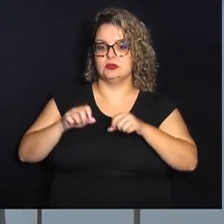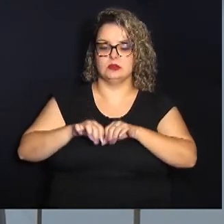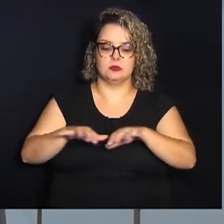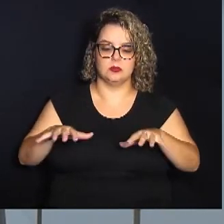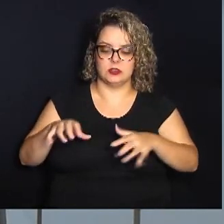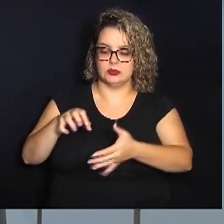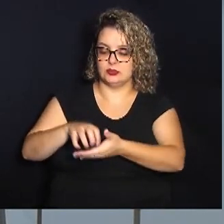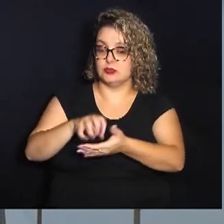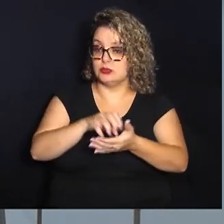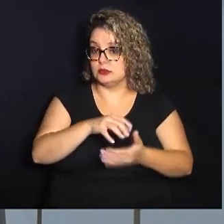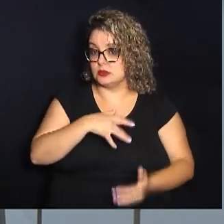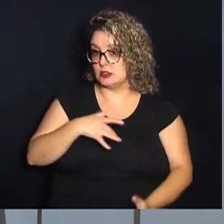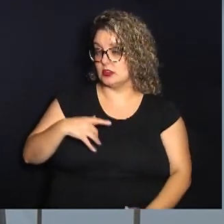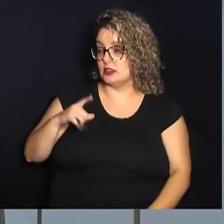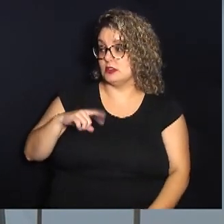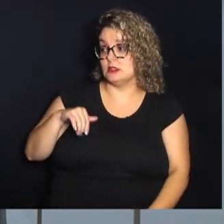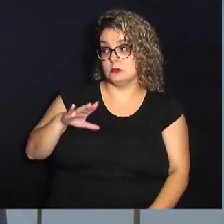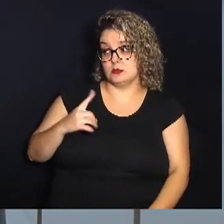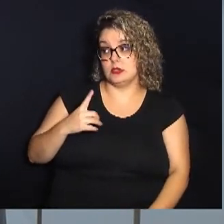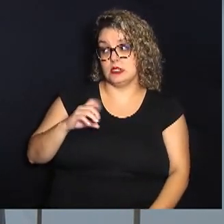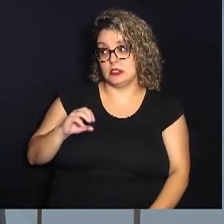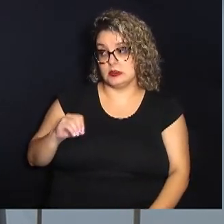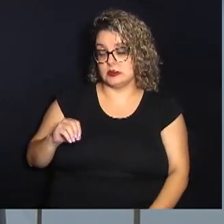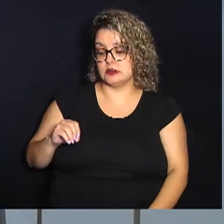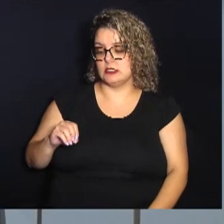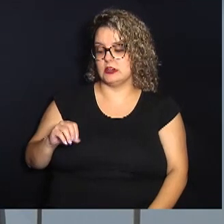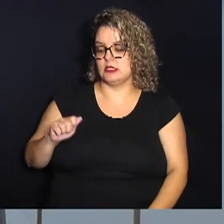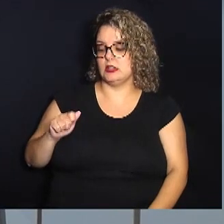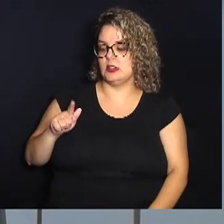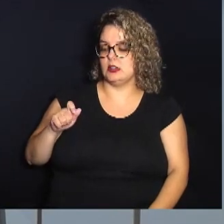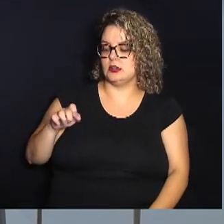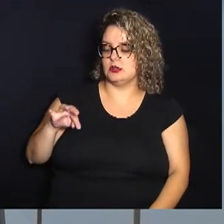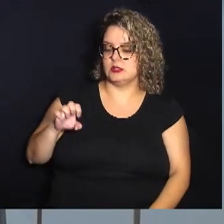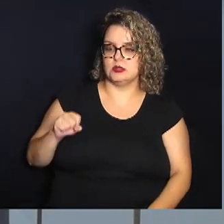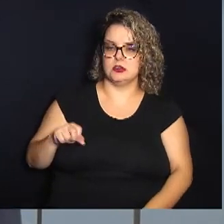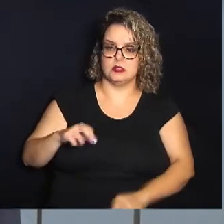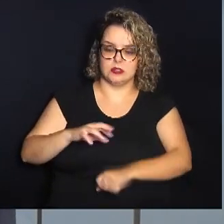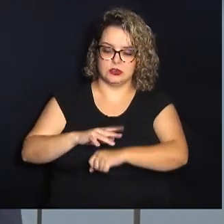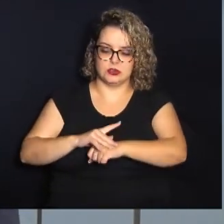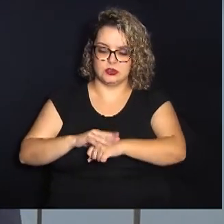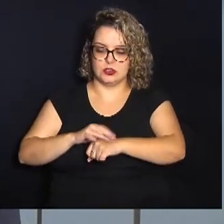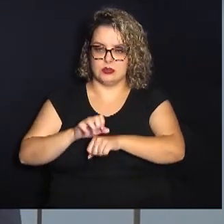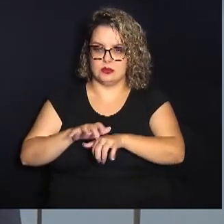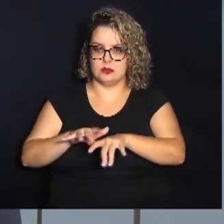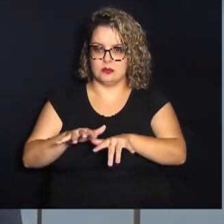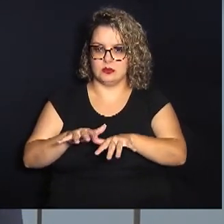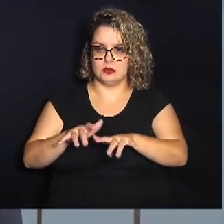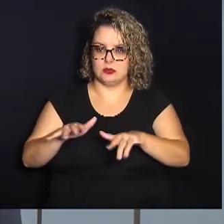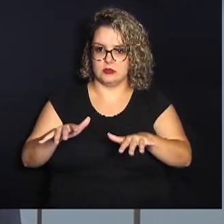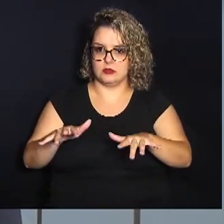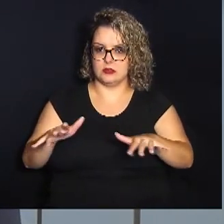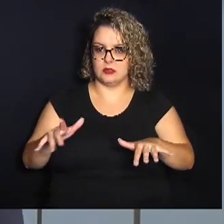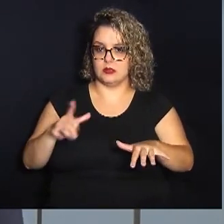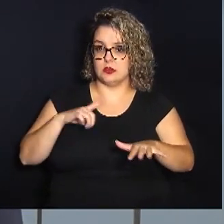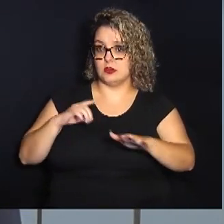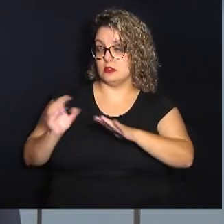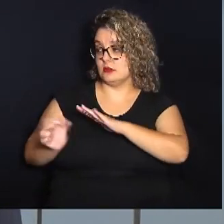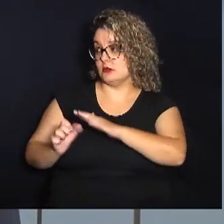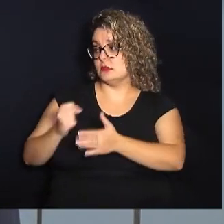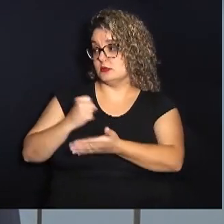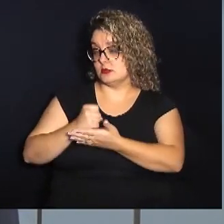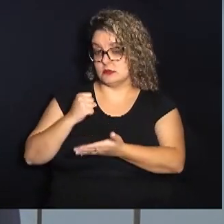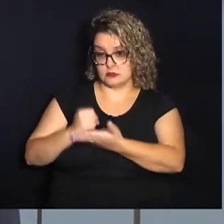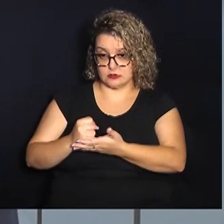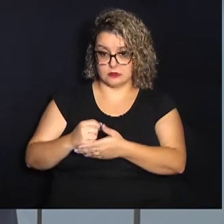temos mais de 100 agentes de endemias também nas vigilâncias regionais. A gente tem uma empresa contratada especificamente